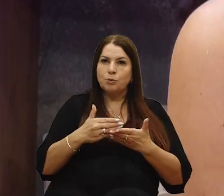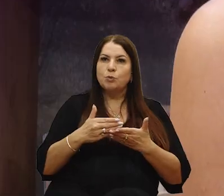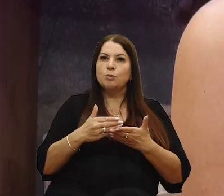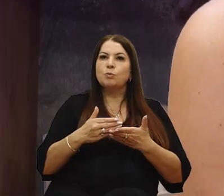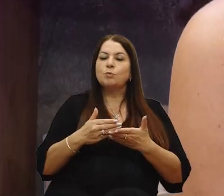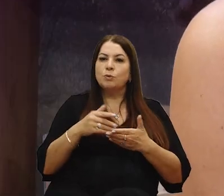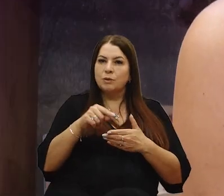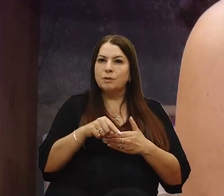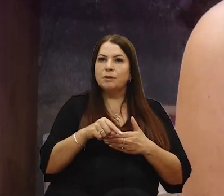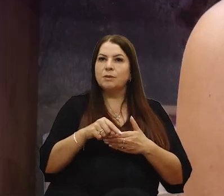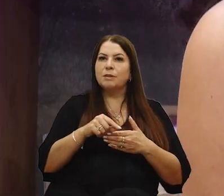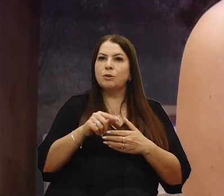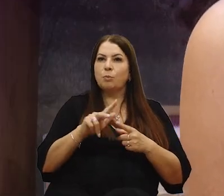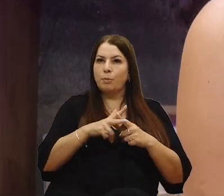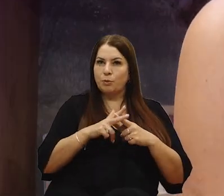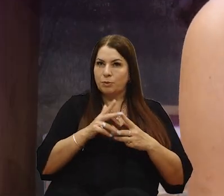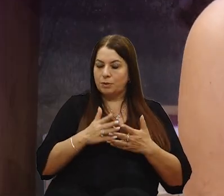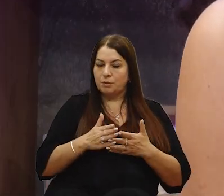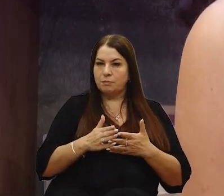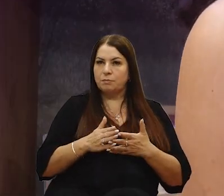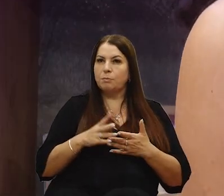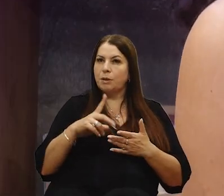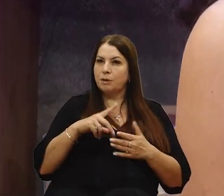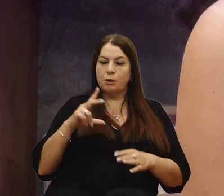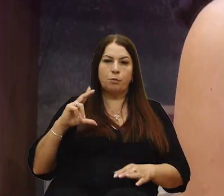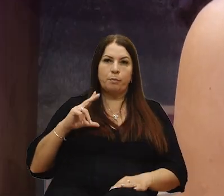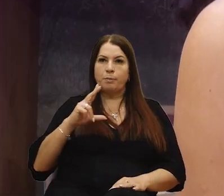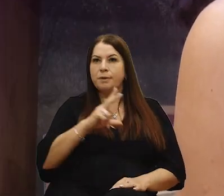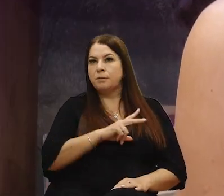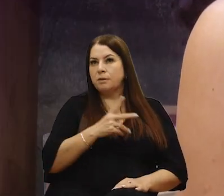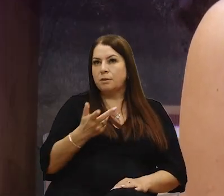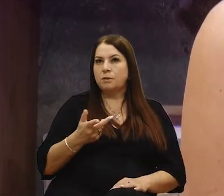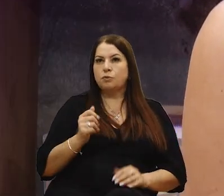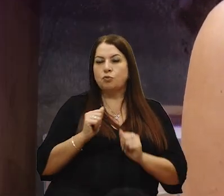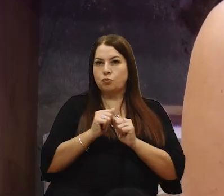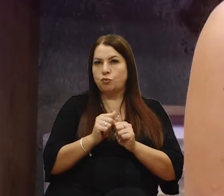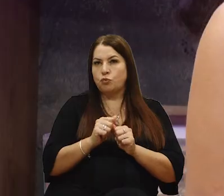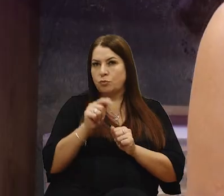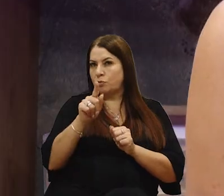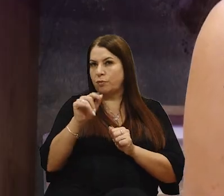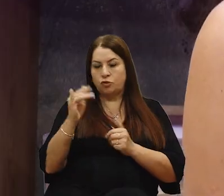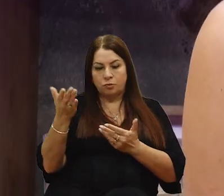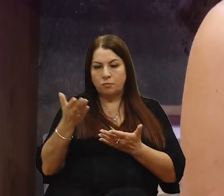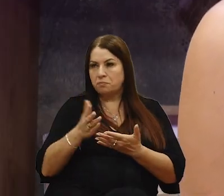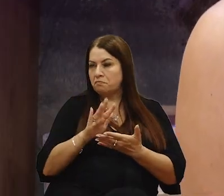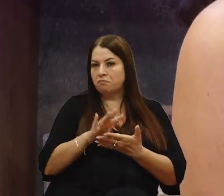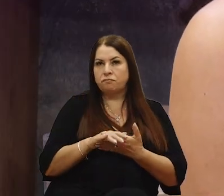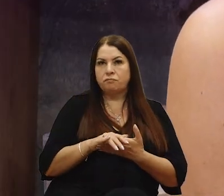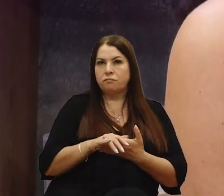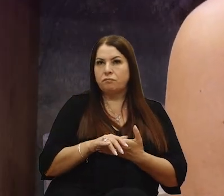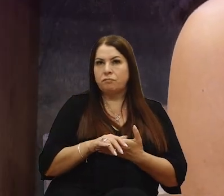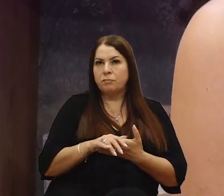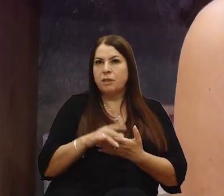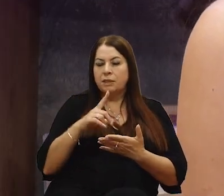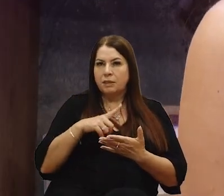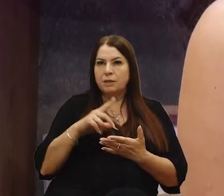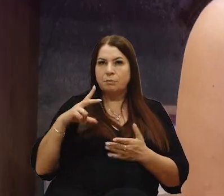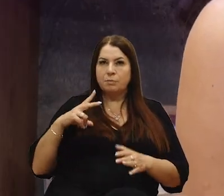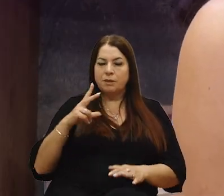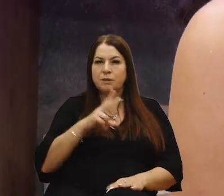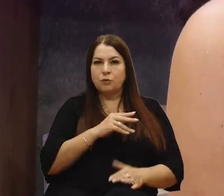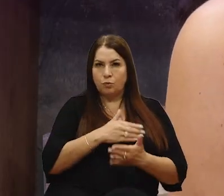sintomas dela, né. A partir disso, a gente conseguiu já partir para uma manutenção. Mas eu tenho pacientes, né, em conjunto com a Gi também, que a gente fica